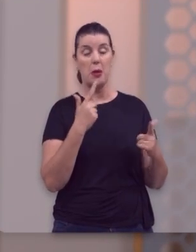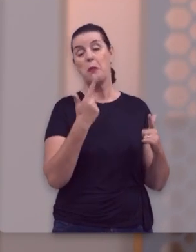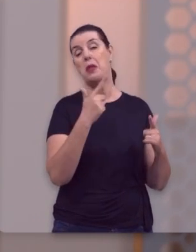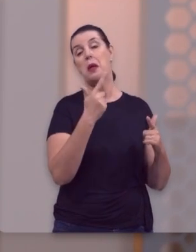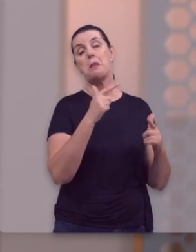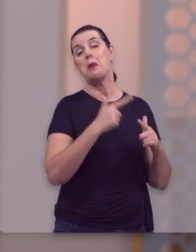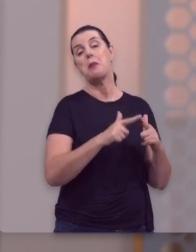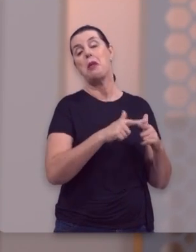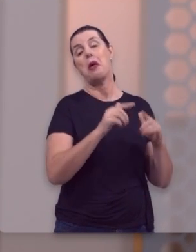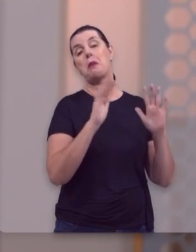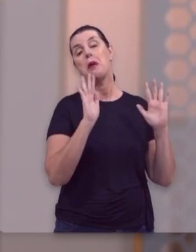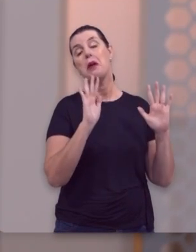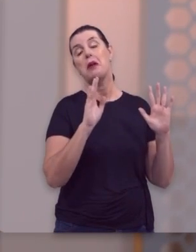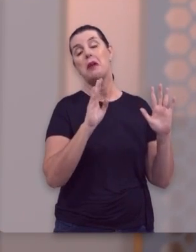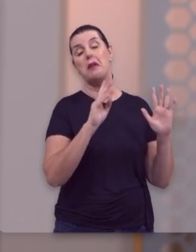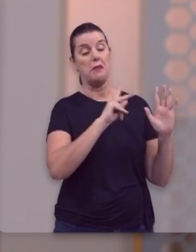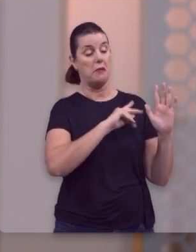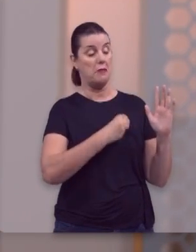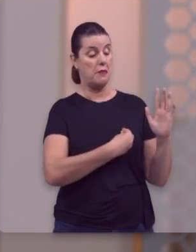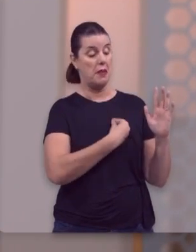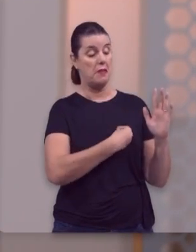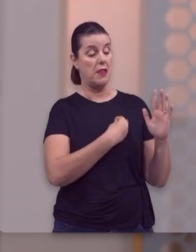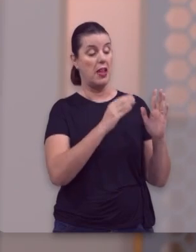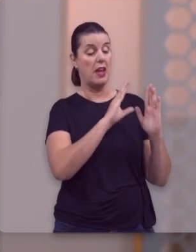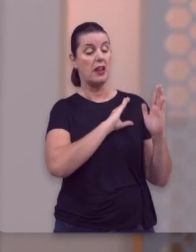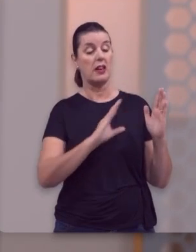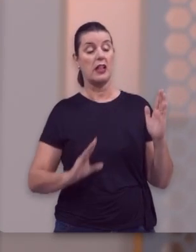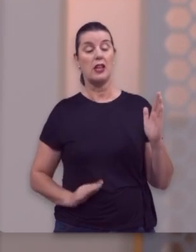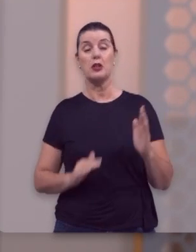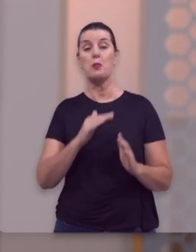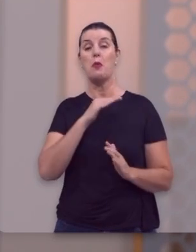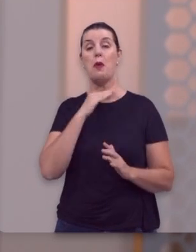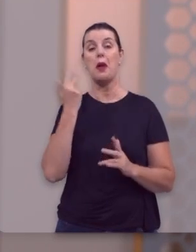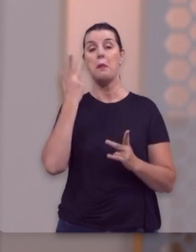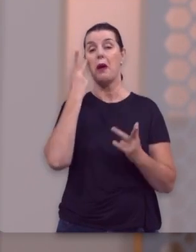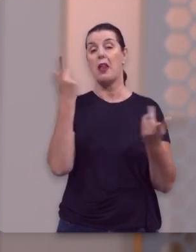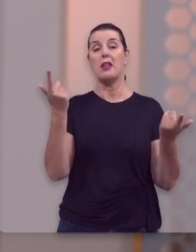tragédia. Paulo diz, para mim o viver é Cristo e o morrer é lucro.